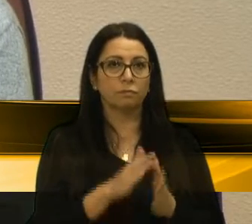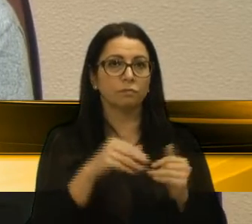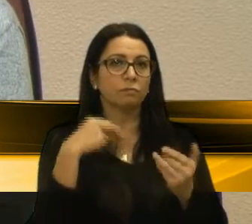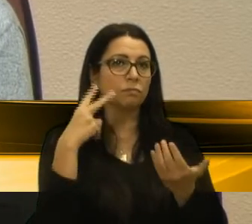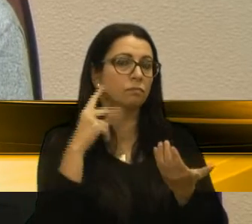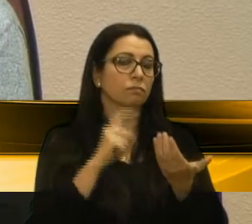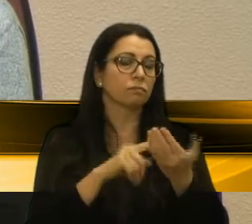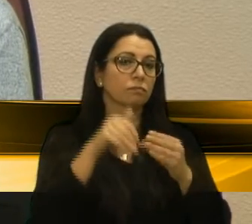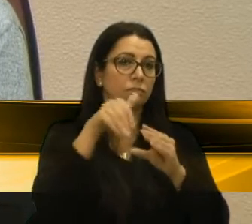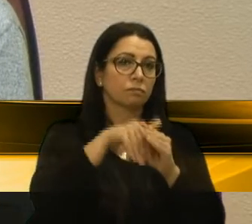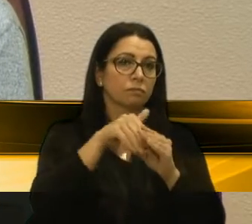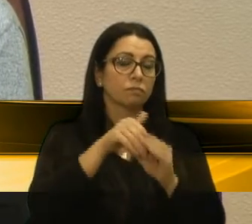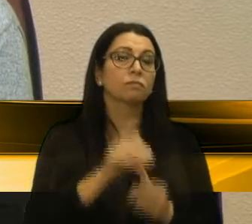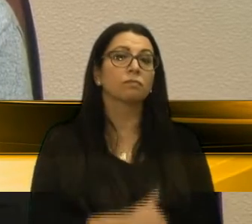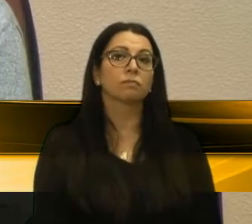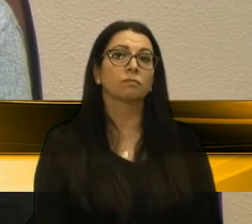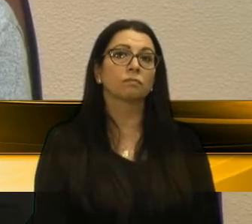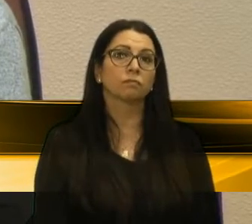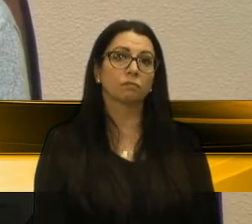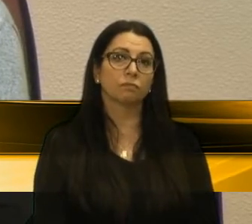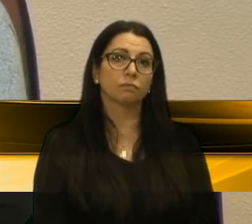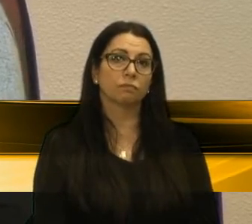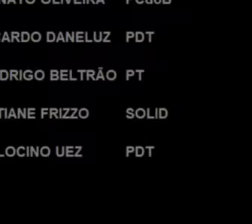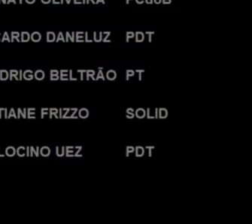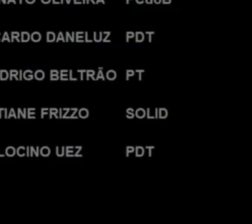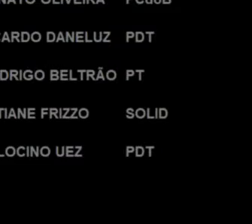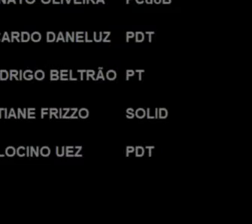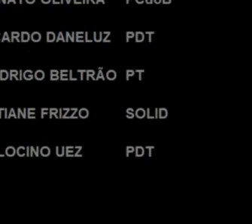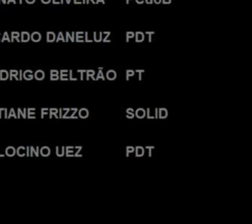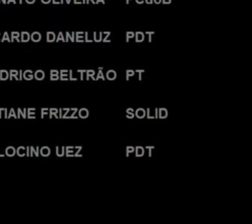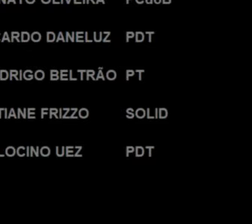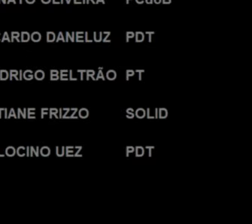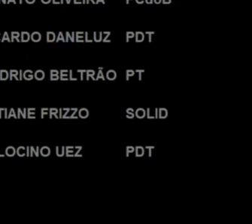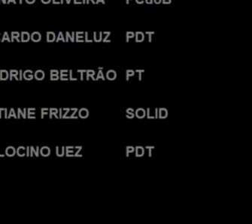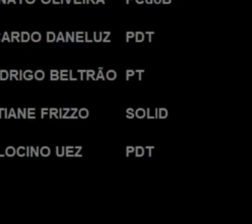Solicito aos vereadores que registrem seus votos.